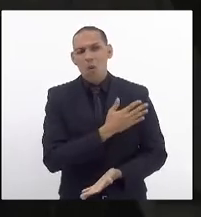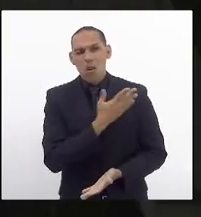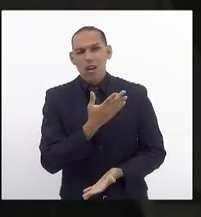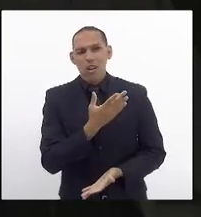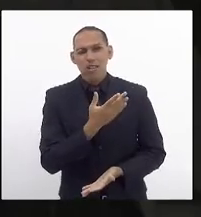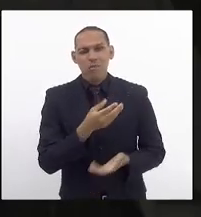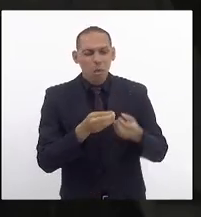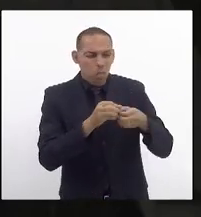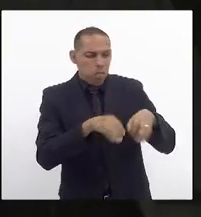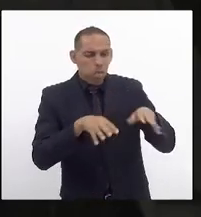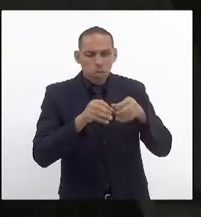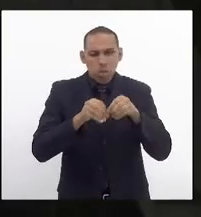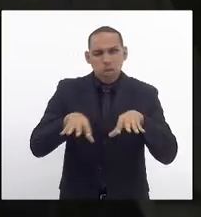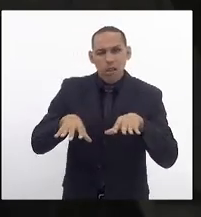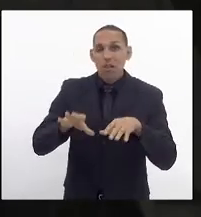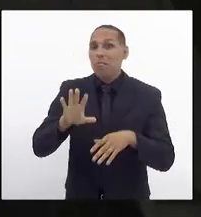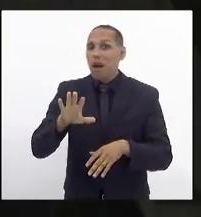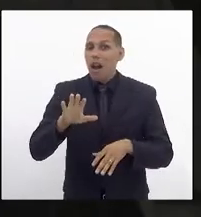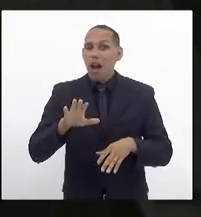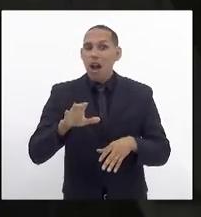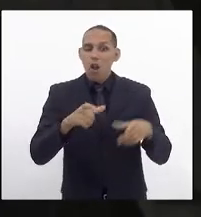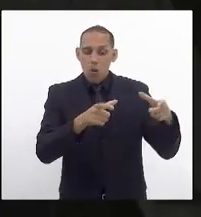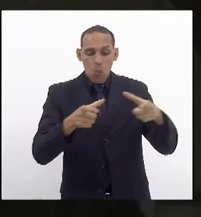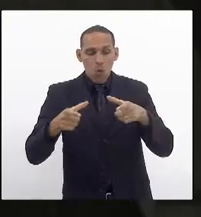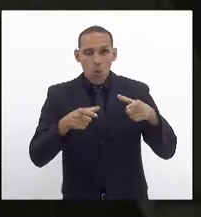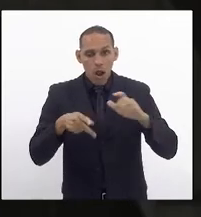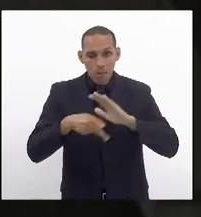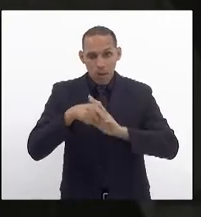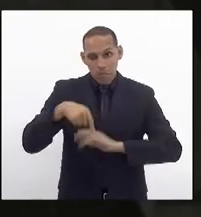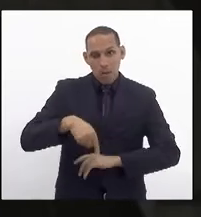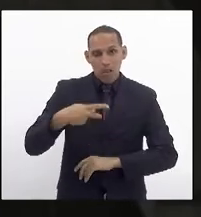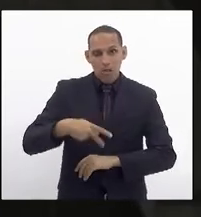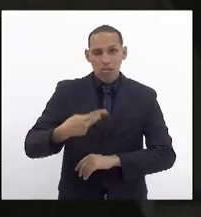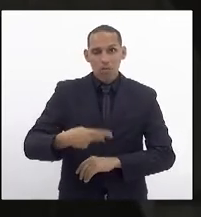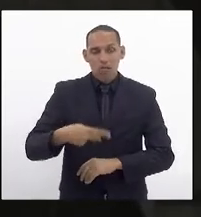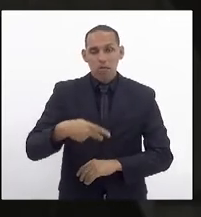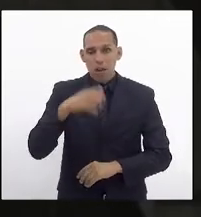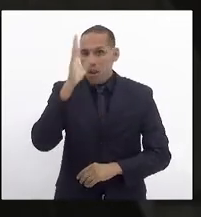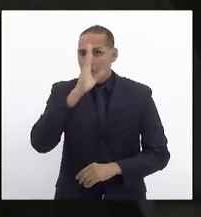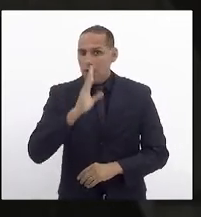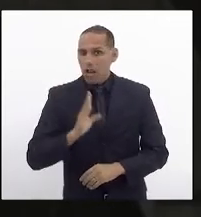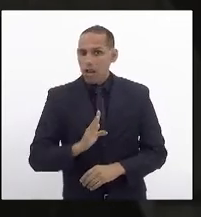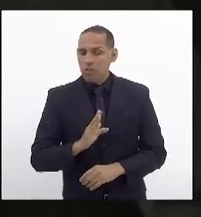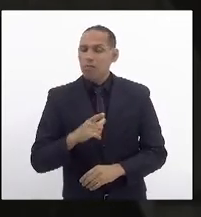Brasil vive em muitas regiões e uma seca histórica